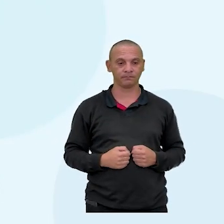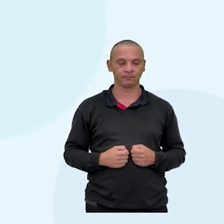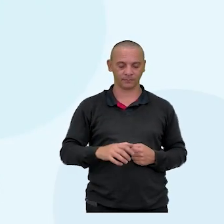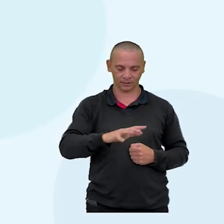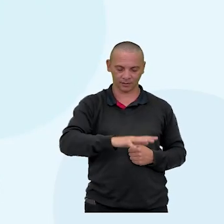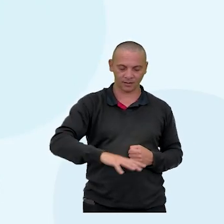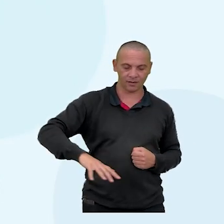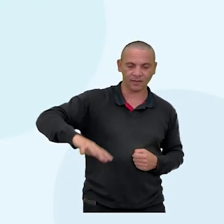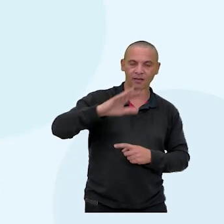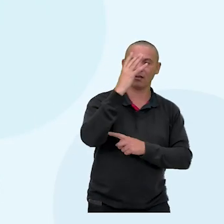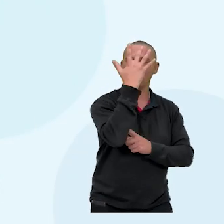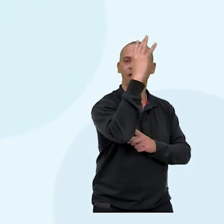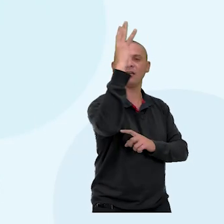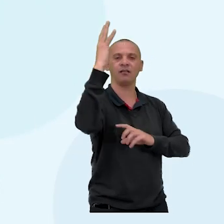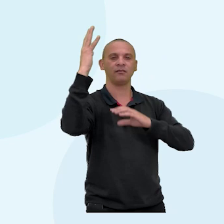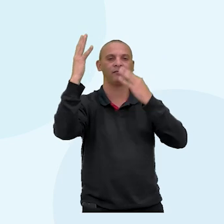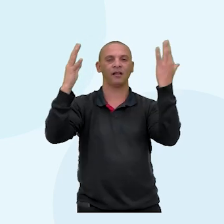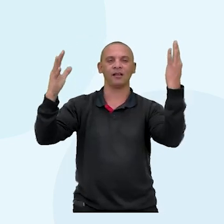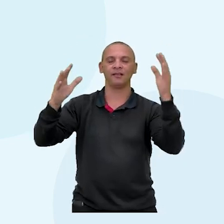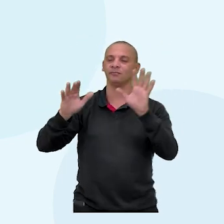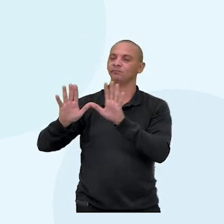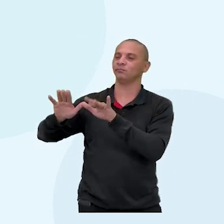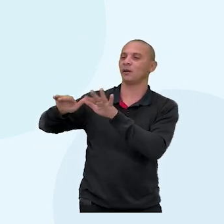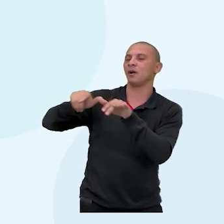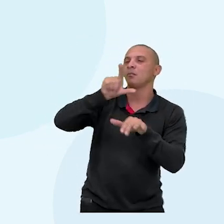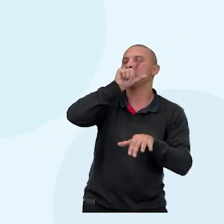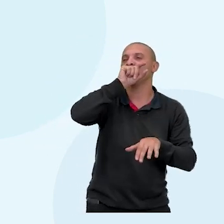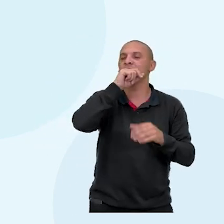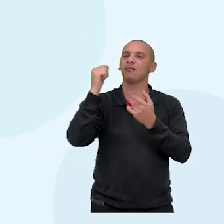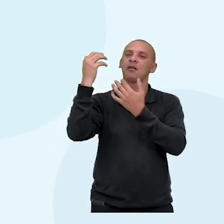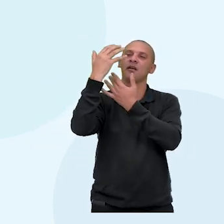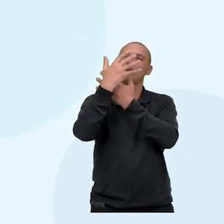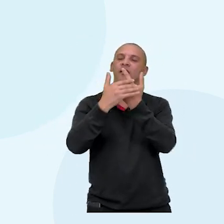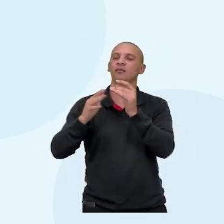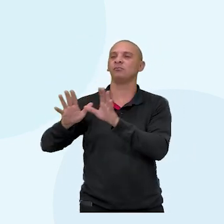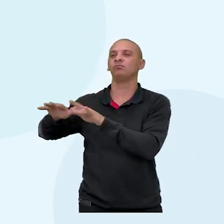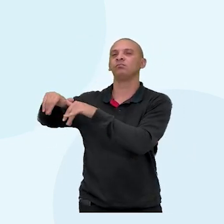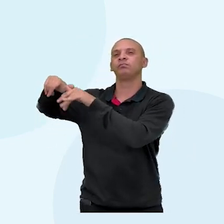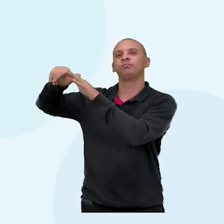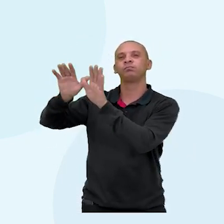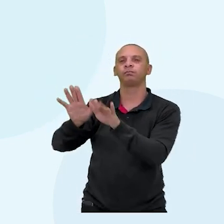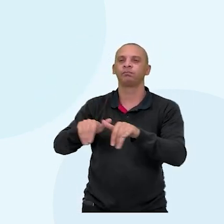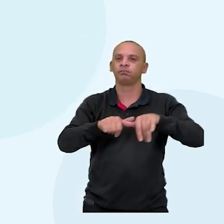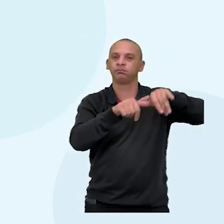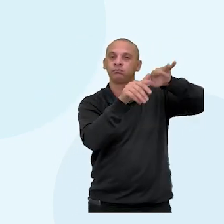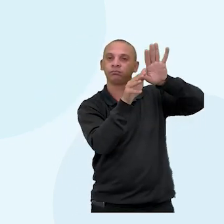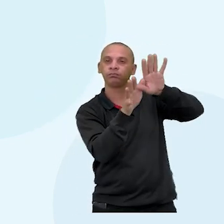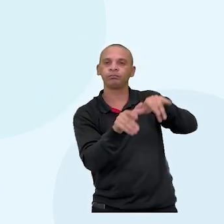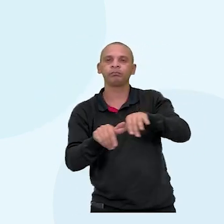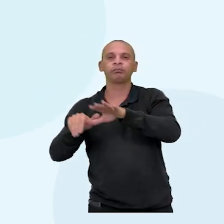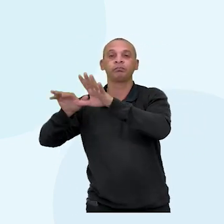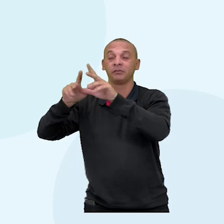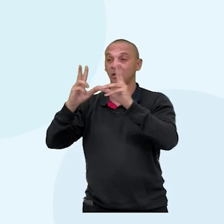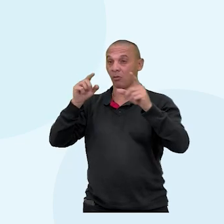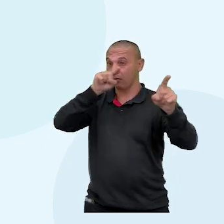Minha terra tem palmeiras, onde canta o sabiá. As aves que aqui gorjeiam, não gorjeiam como